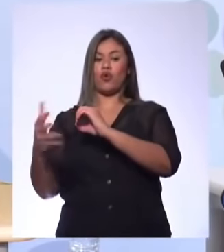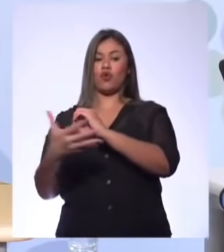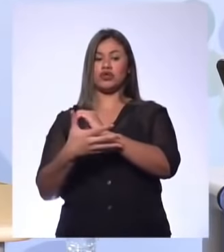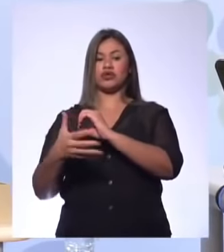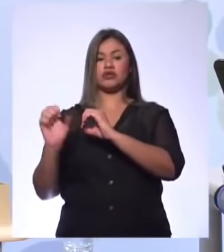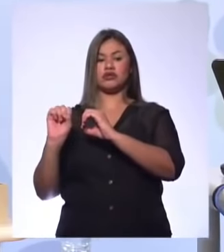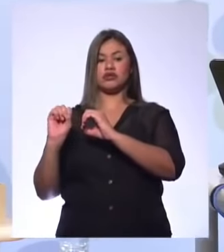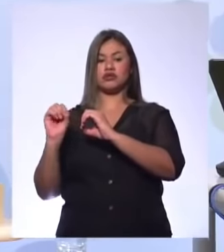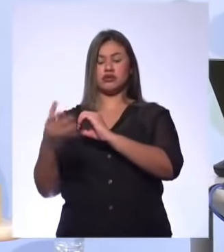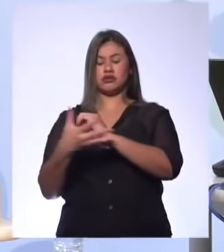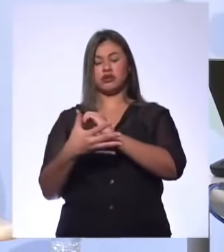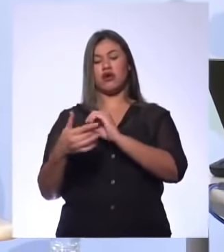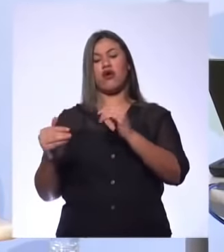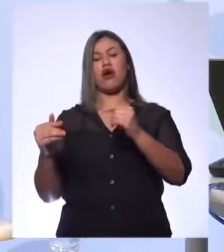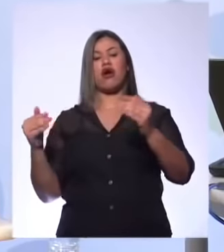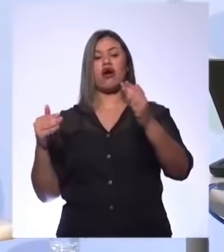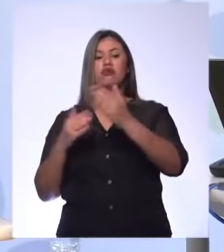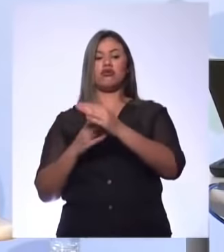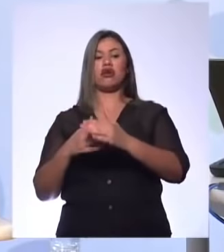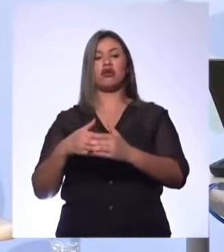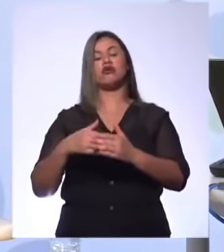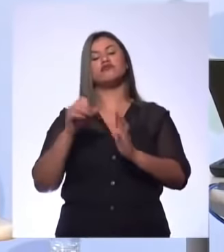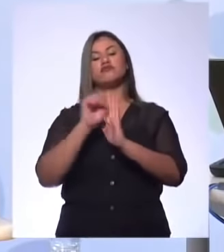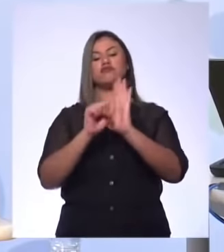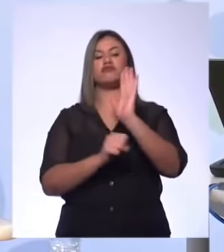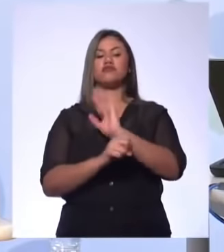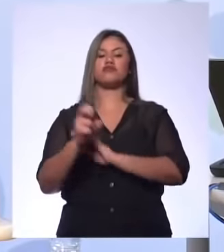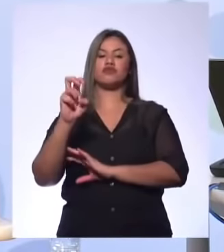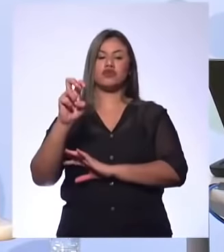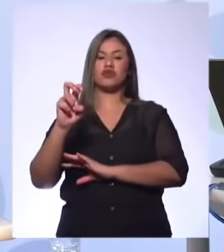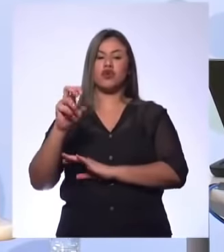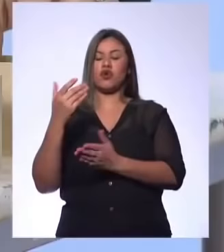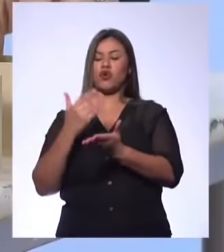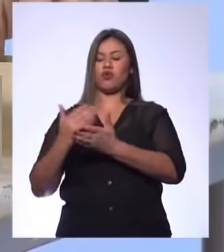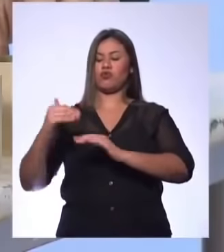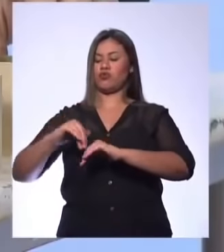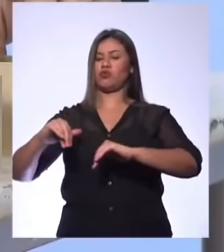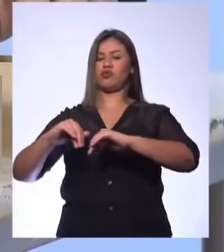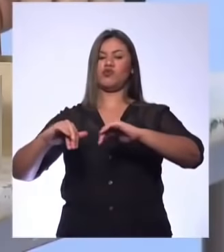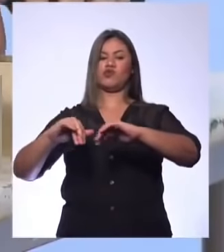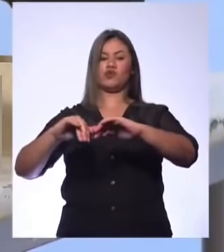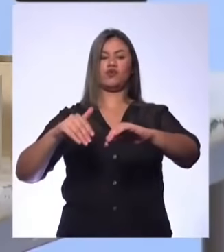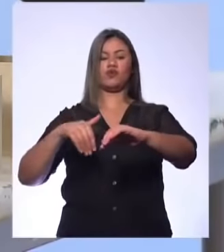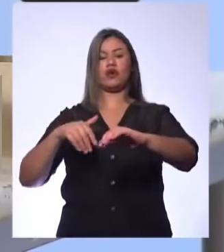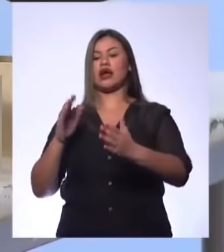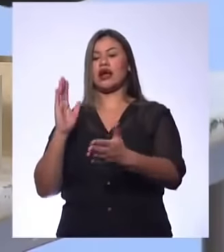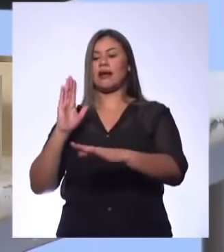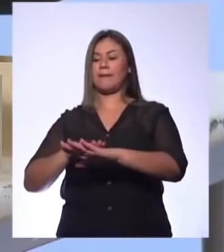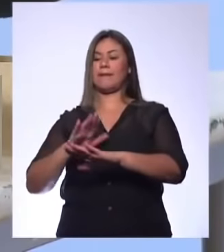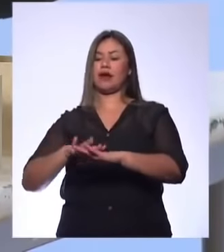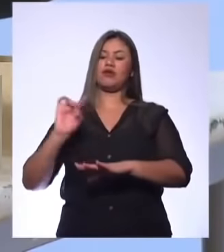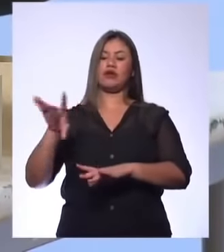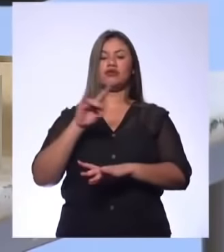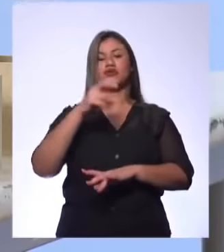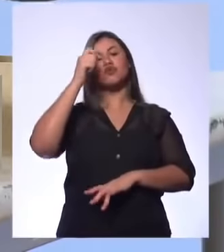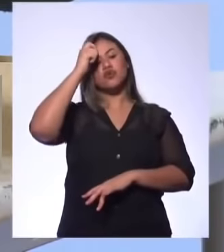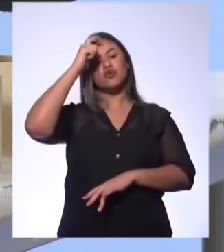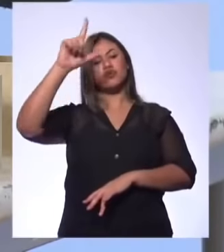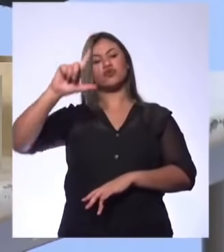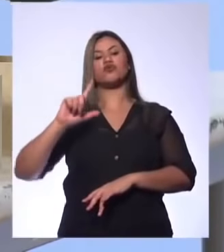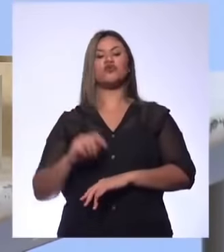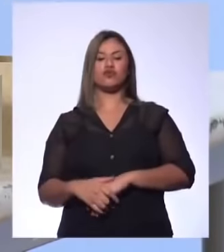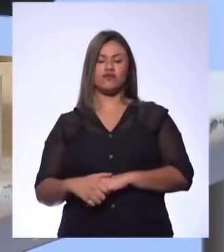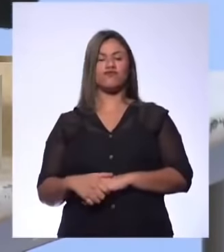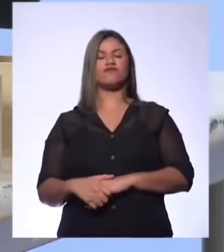toda desfragmentada, só que esses povos, eles começaram a exercer aí as suas culturas, eles começaram a exercer a